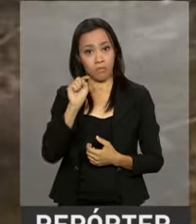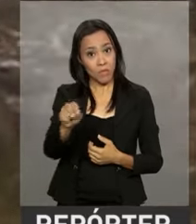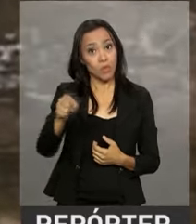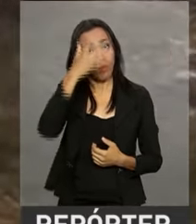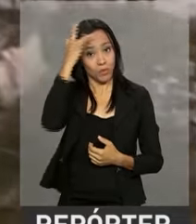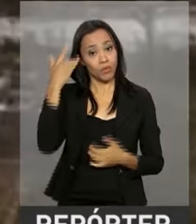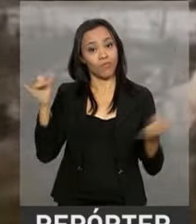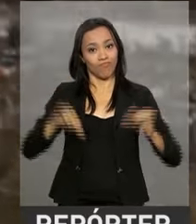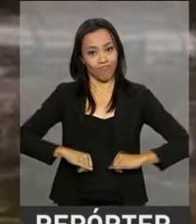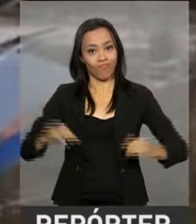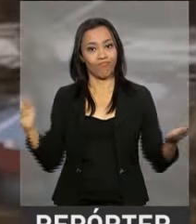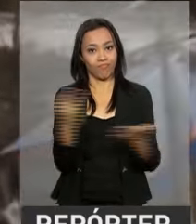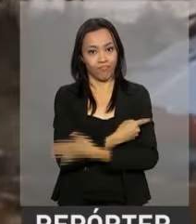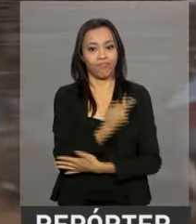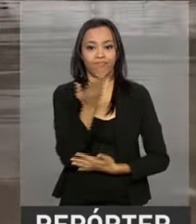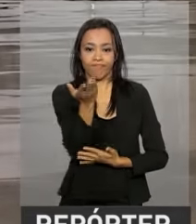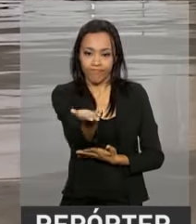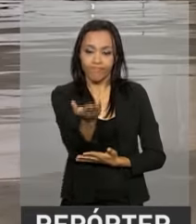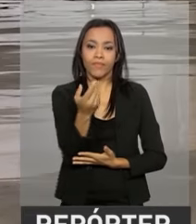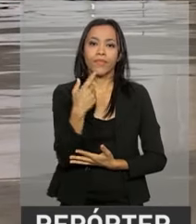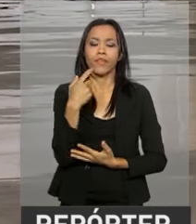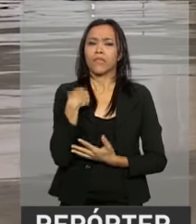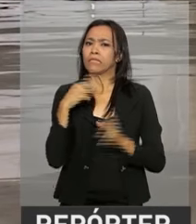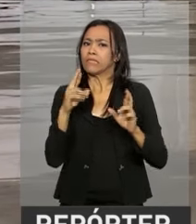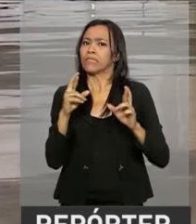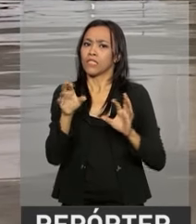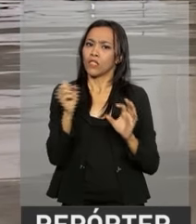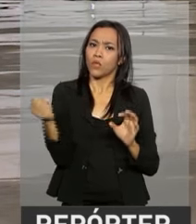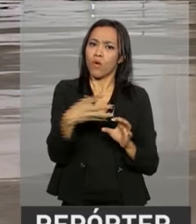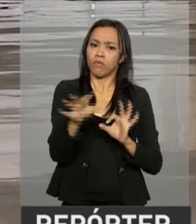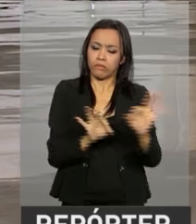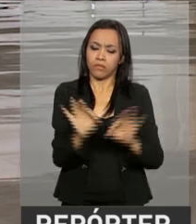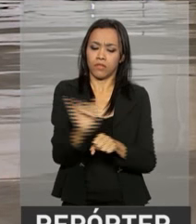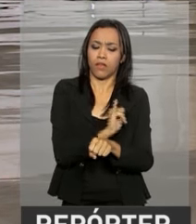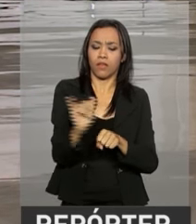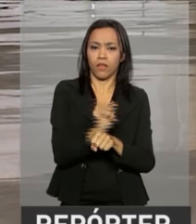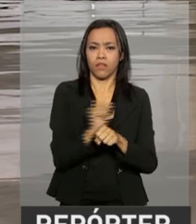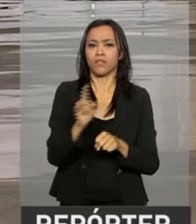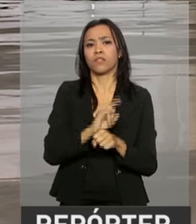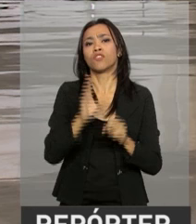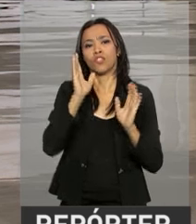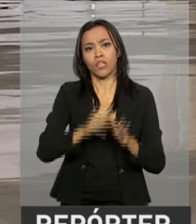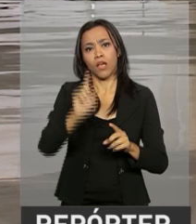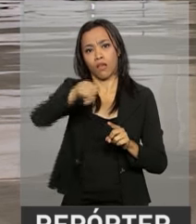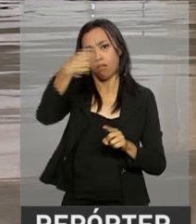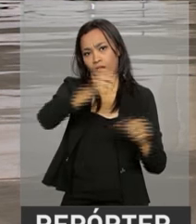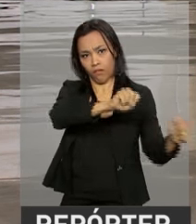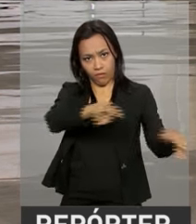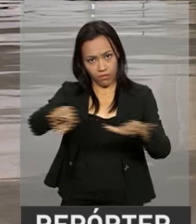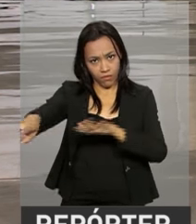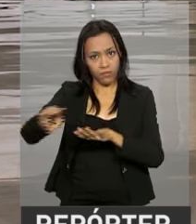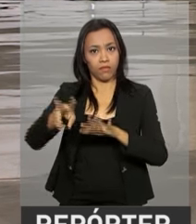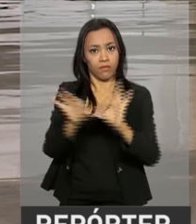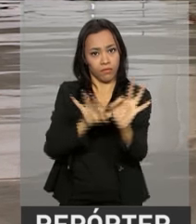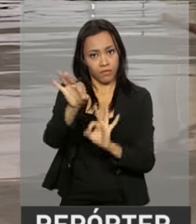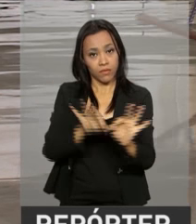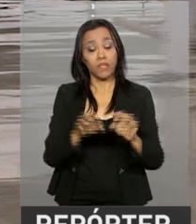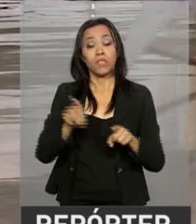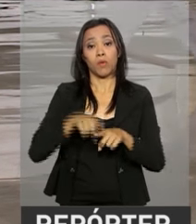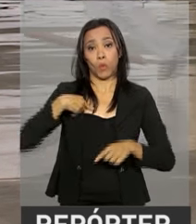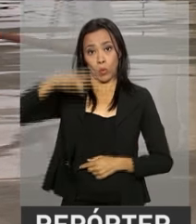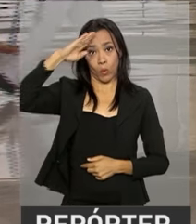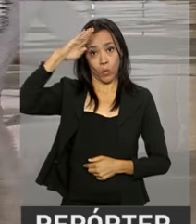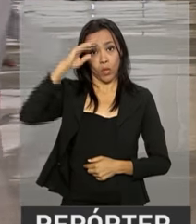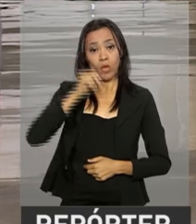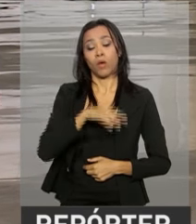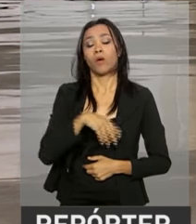foram afetadas. A expectativa é que novas ações de apoio sejam definidas já na semana que vem. O coronel Ulisses Gomes,